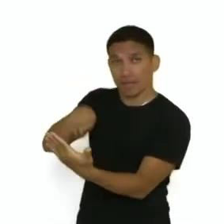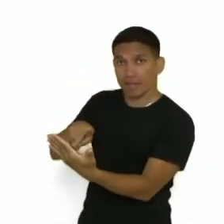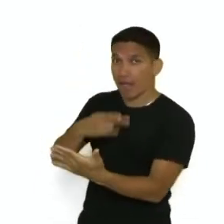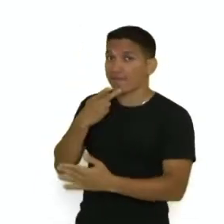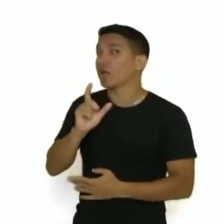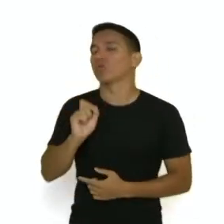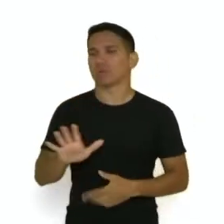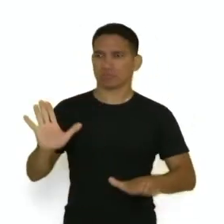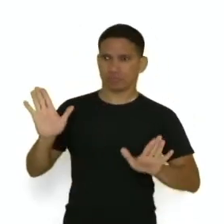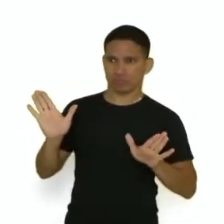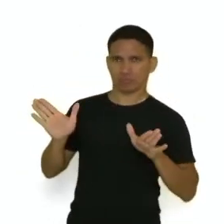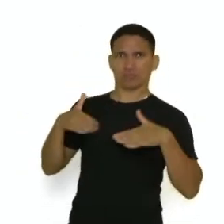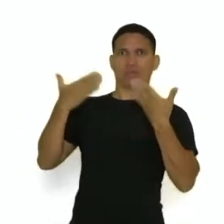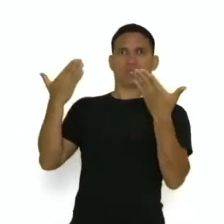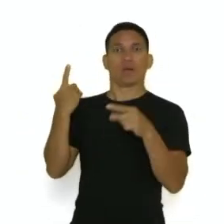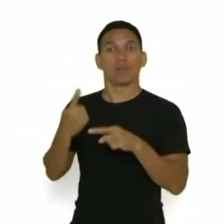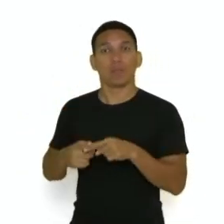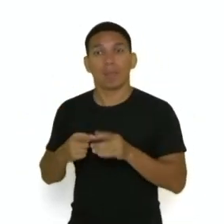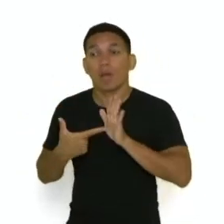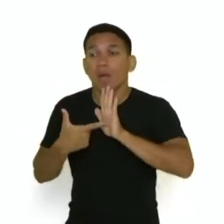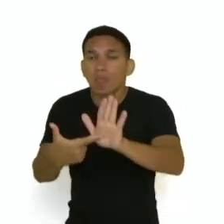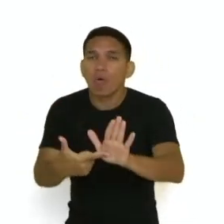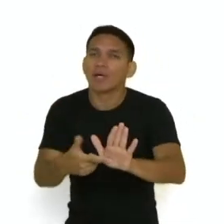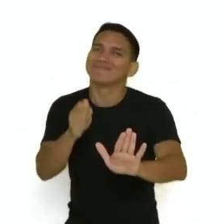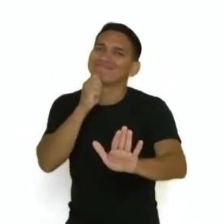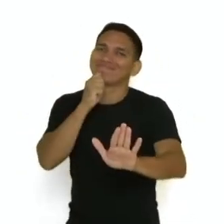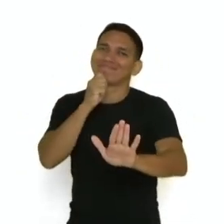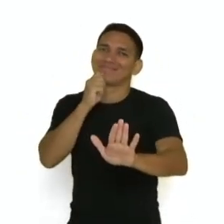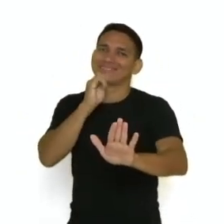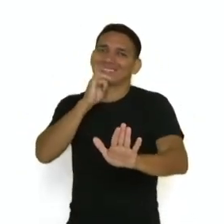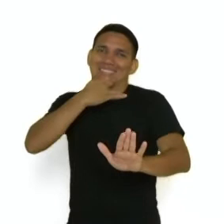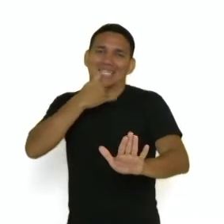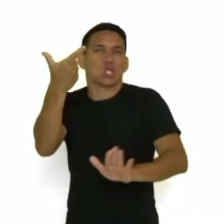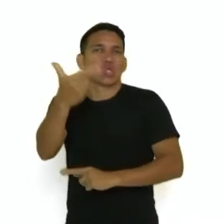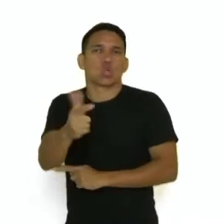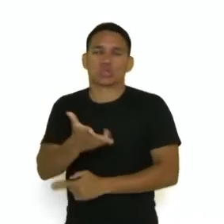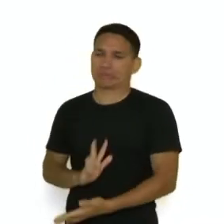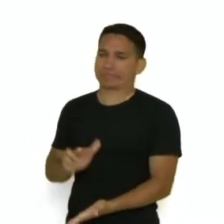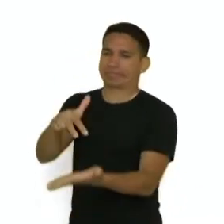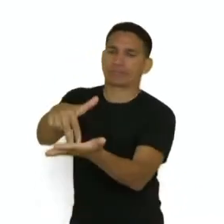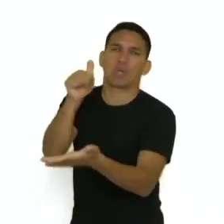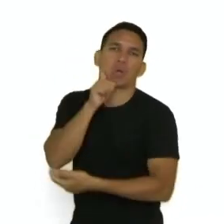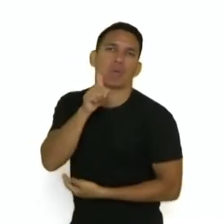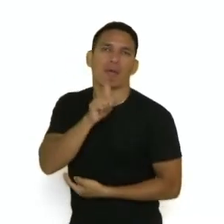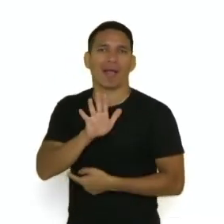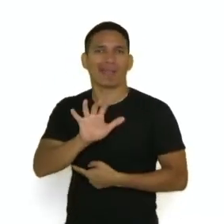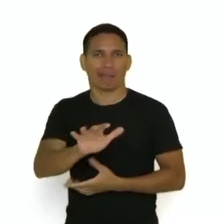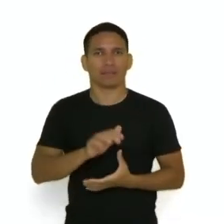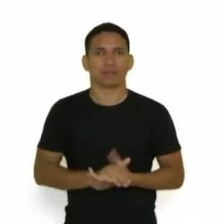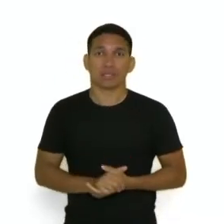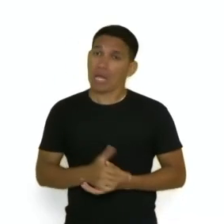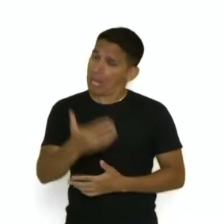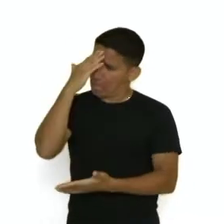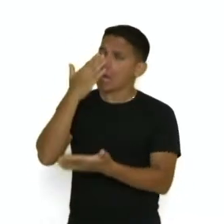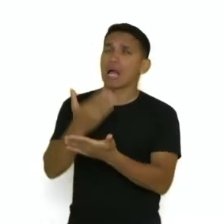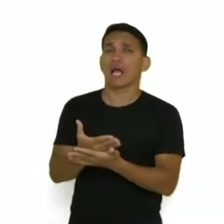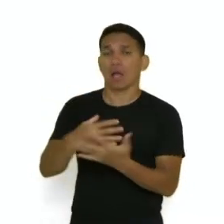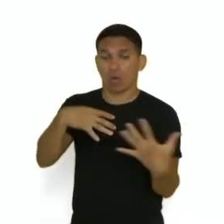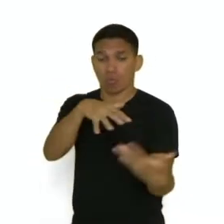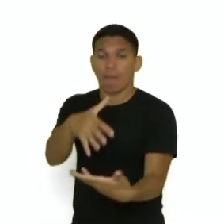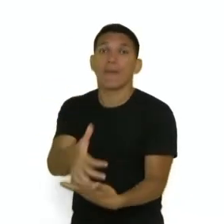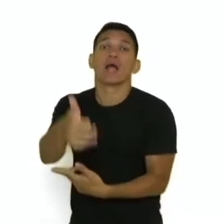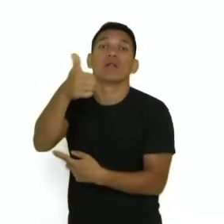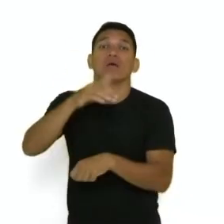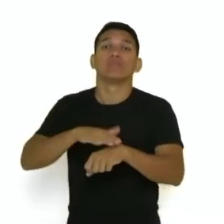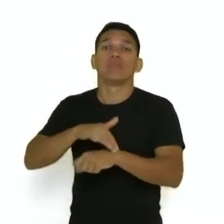me surpreendeu porque demonstrou que ainda não chegamos lá. A opinião dela é que o mundo vai ser melhor quando as